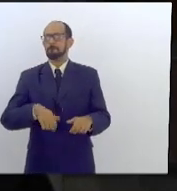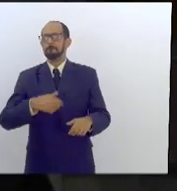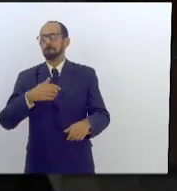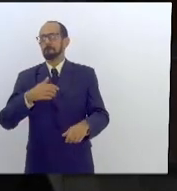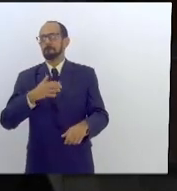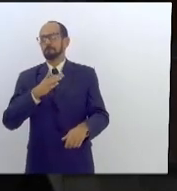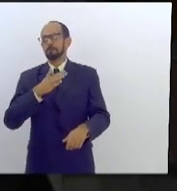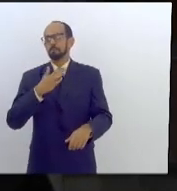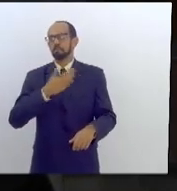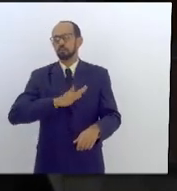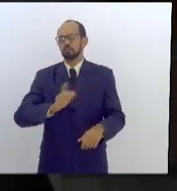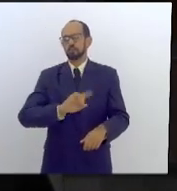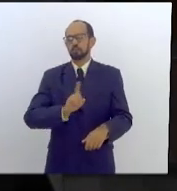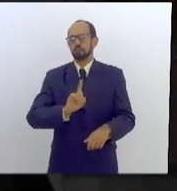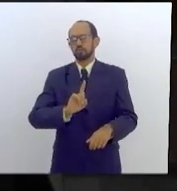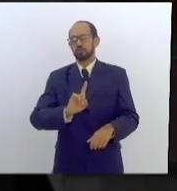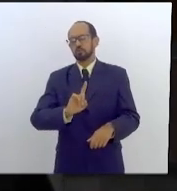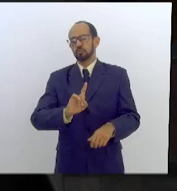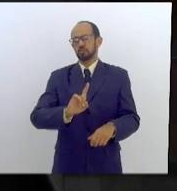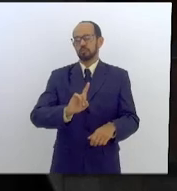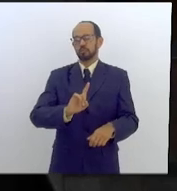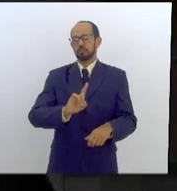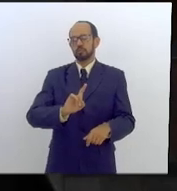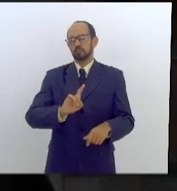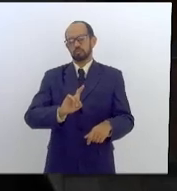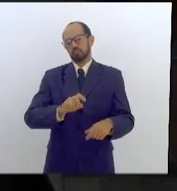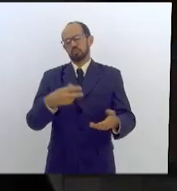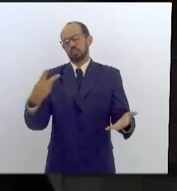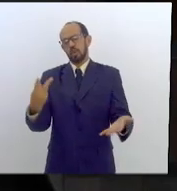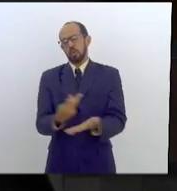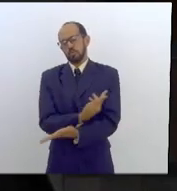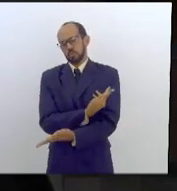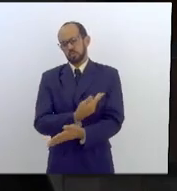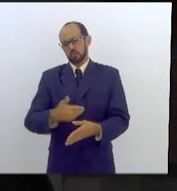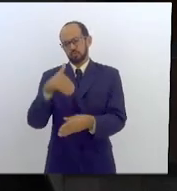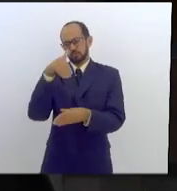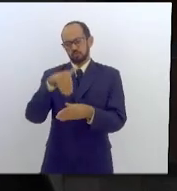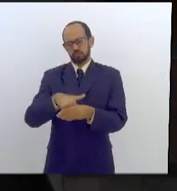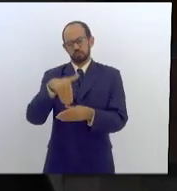insatisfeitas com o resultado eleitoral